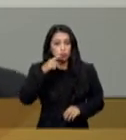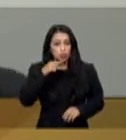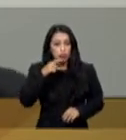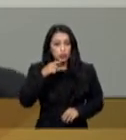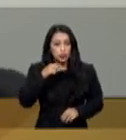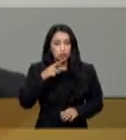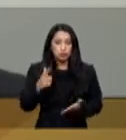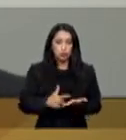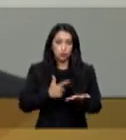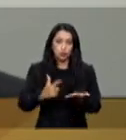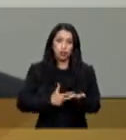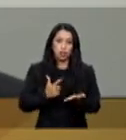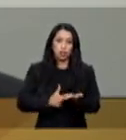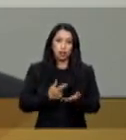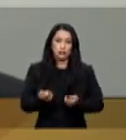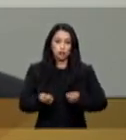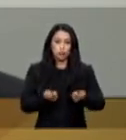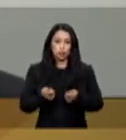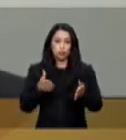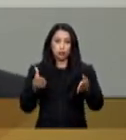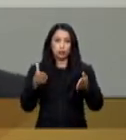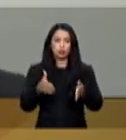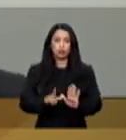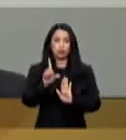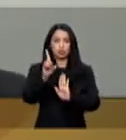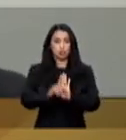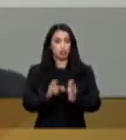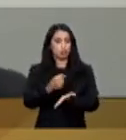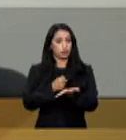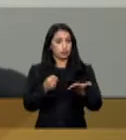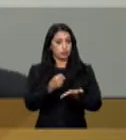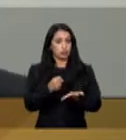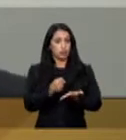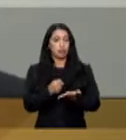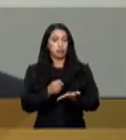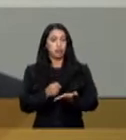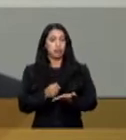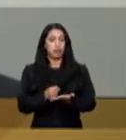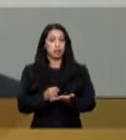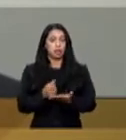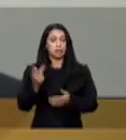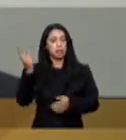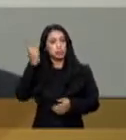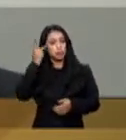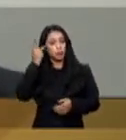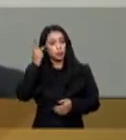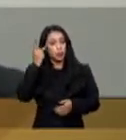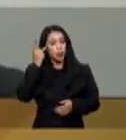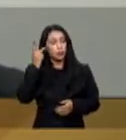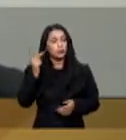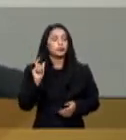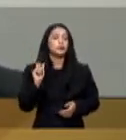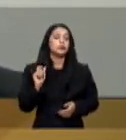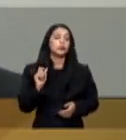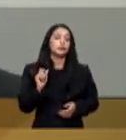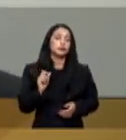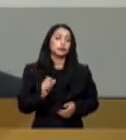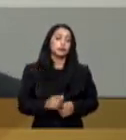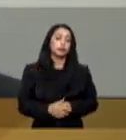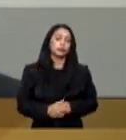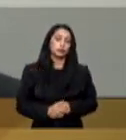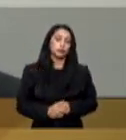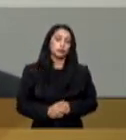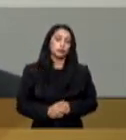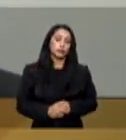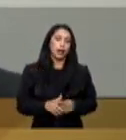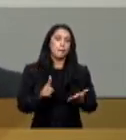obra Direitos Fundamentais e Controle de Constitucionalidade, Estudos de Direito Constitucional, São Paulo, Celso Bastos, editor 1998,